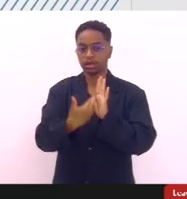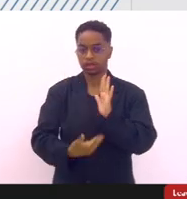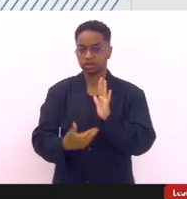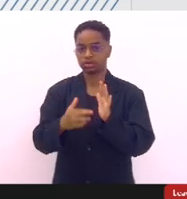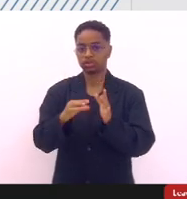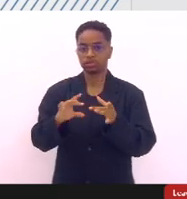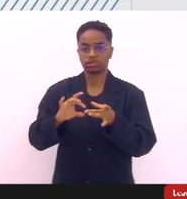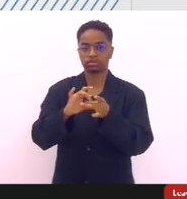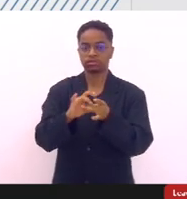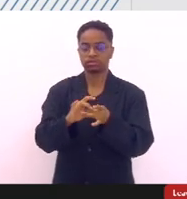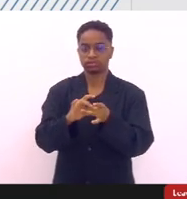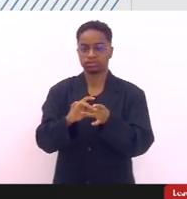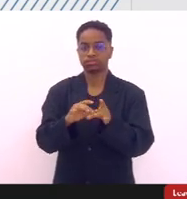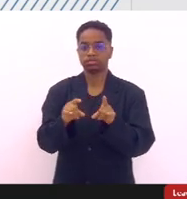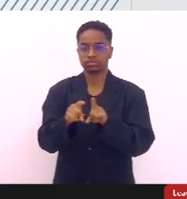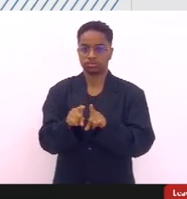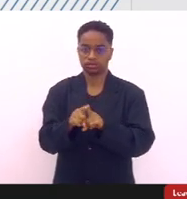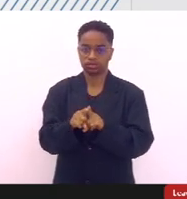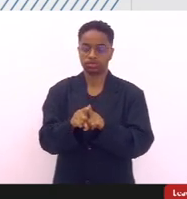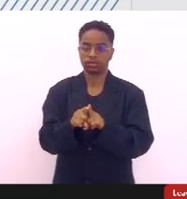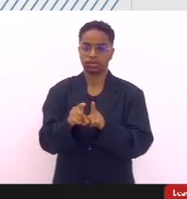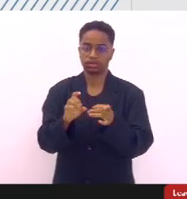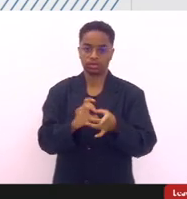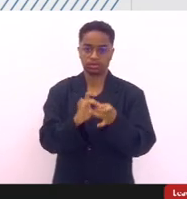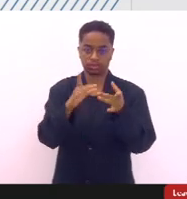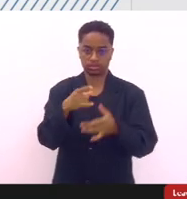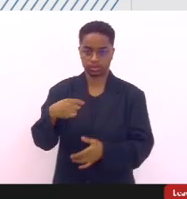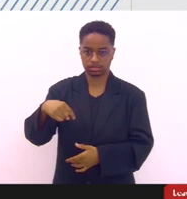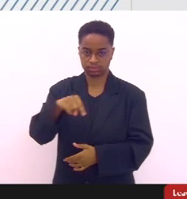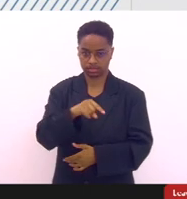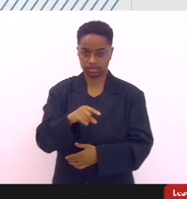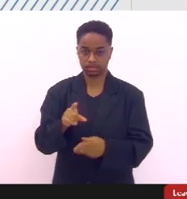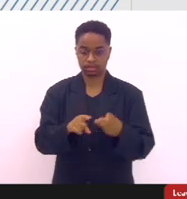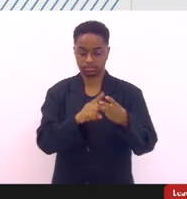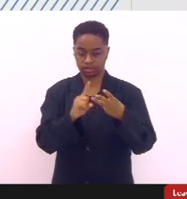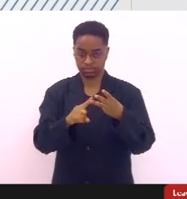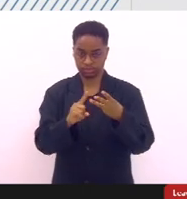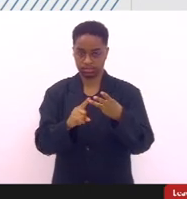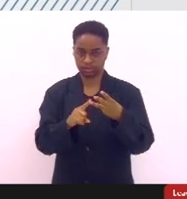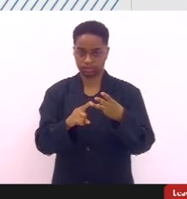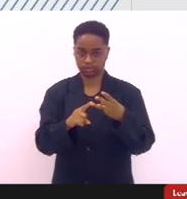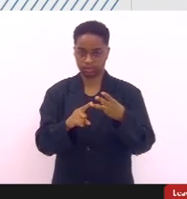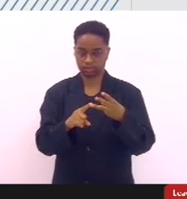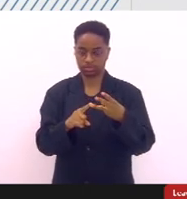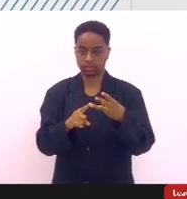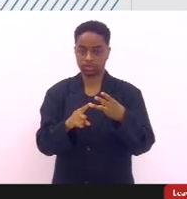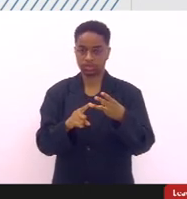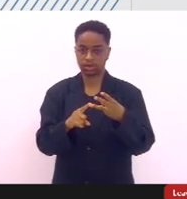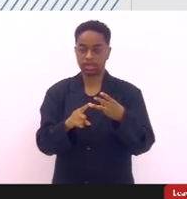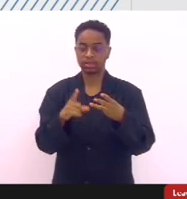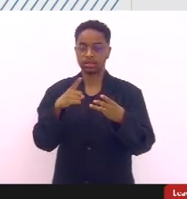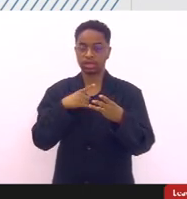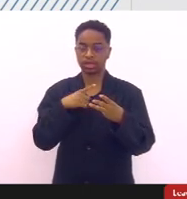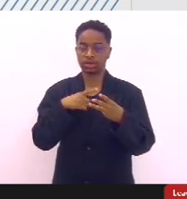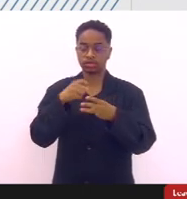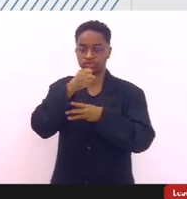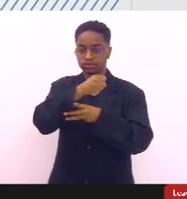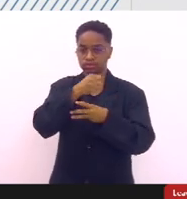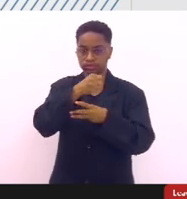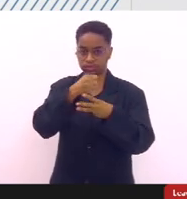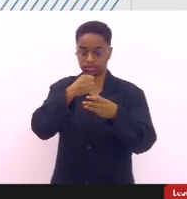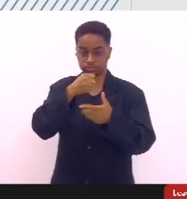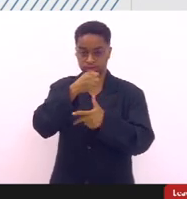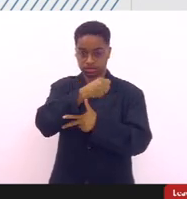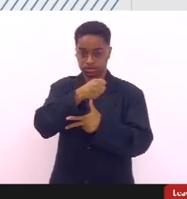no próprio cofinanciamento, também está à disposição de vocês. E a modalidade 3, que é uma modalidade tripartite, que são